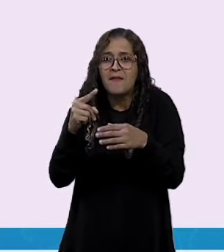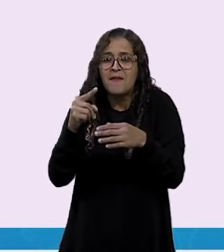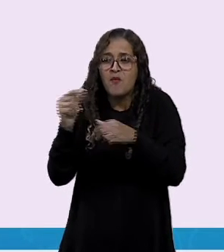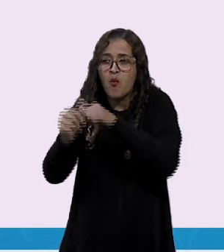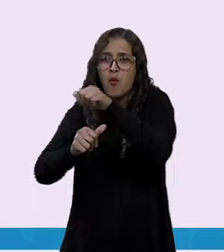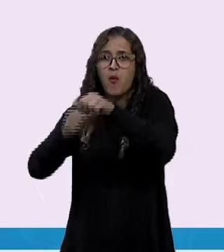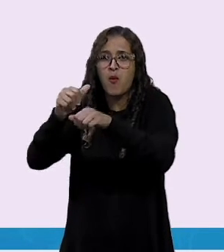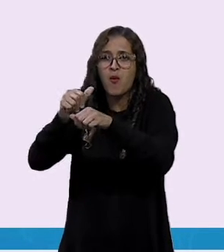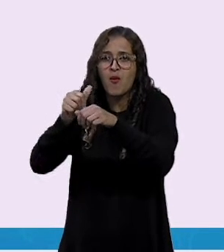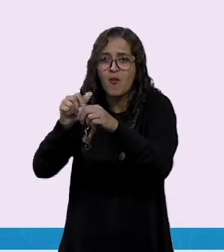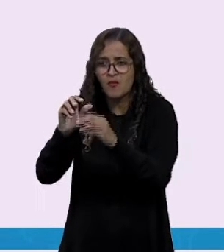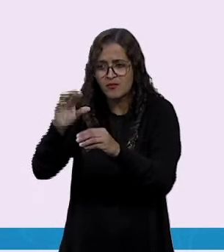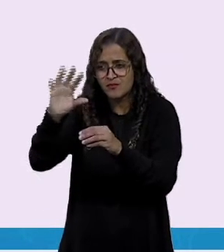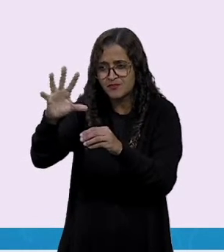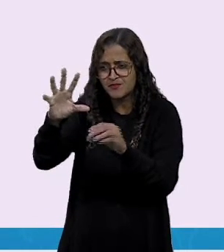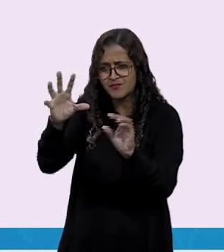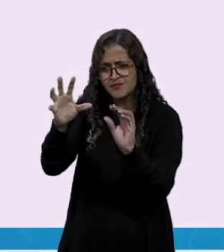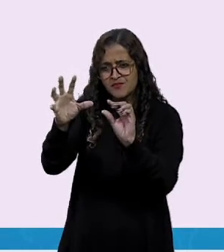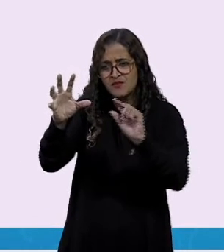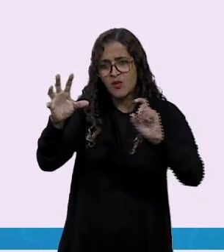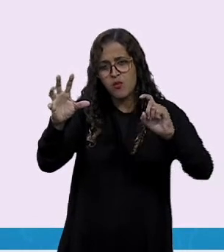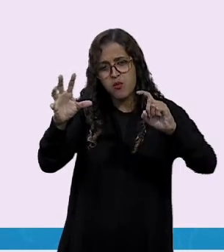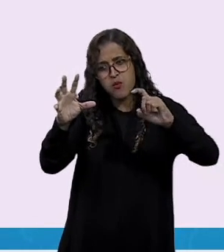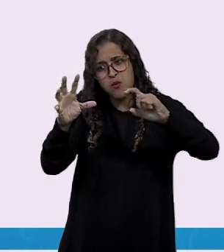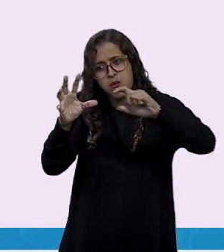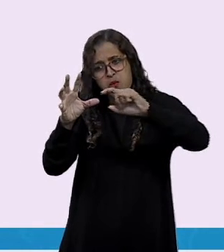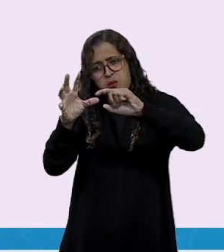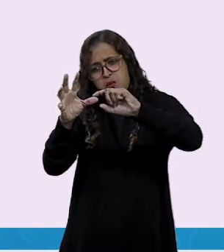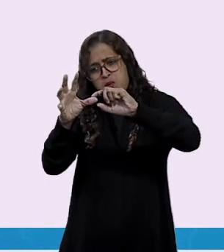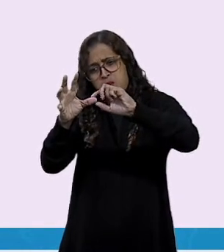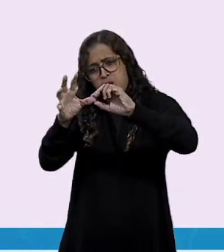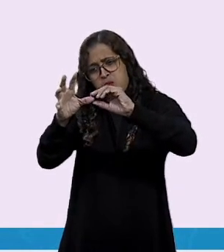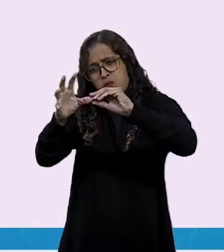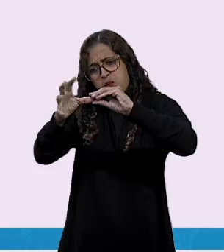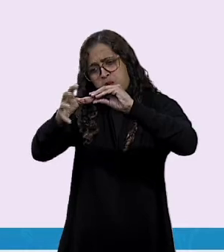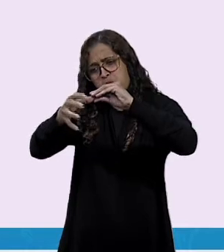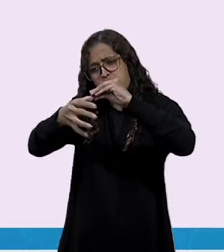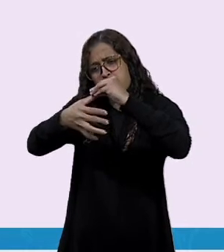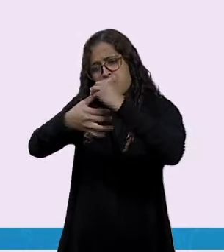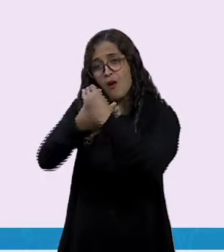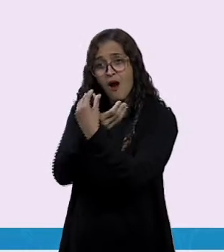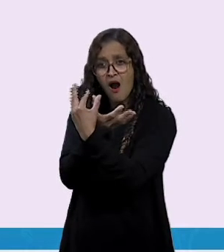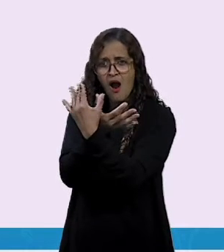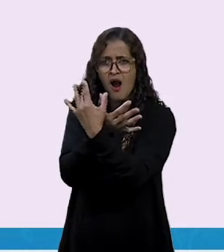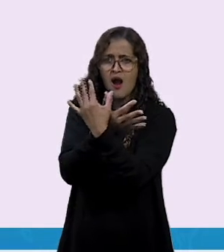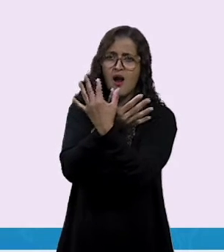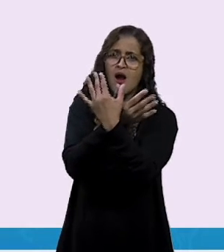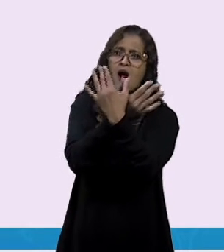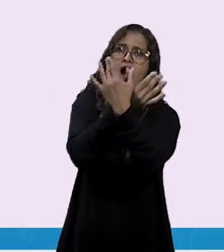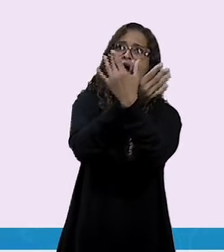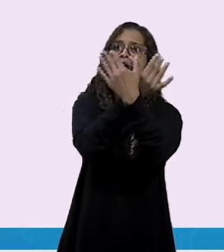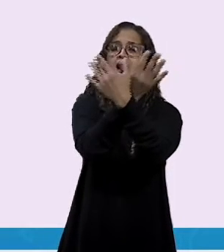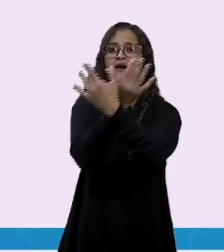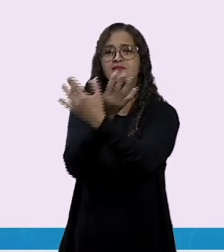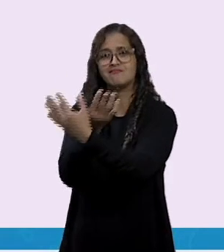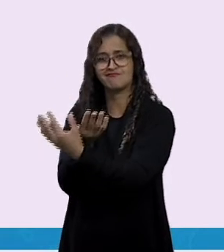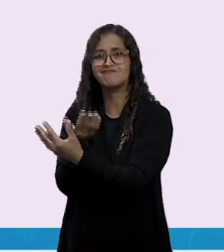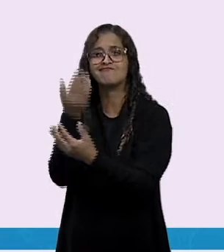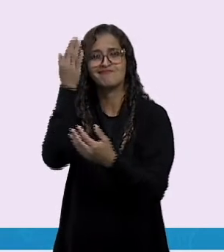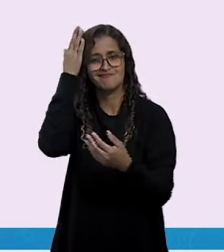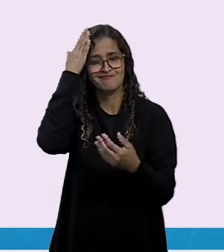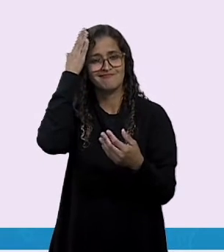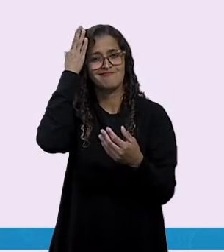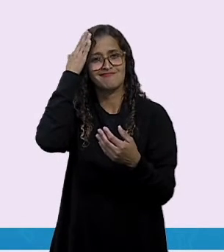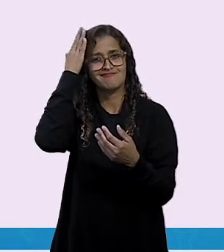uma borboleta linda que a gente consegue ver na natureza, de várias cores, de vários tamanhos. Então, a gente sabe que